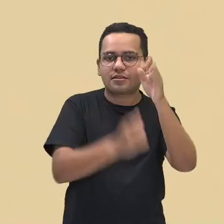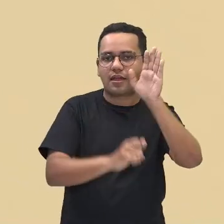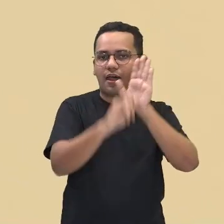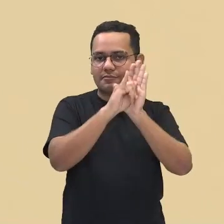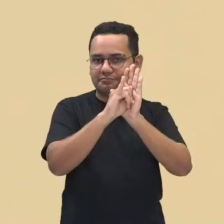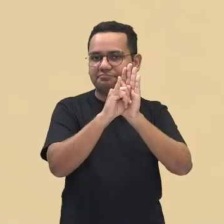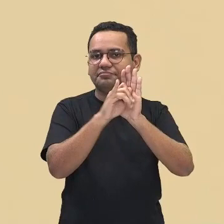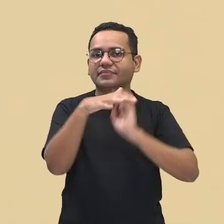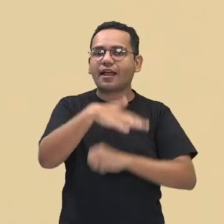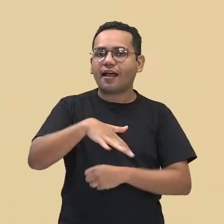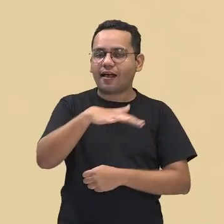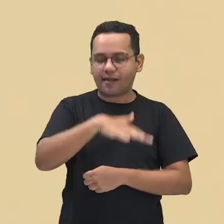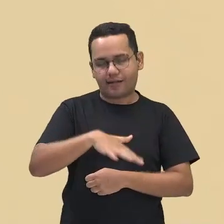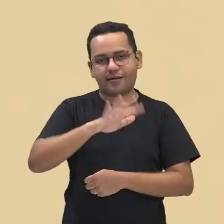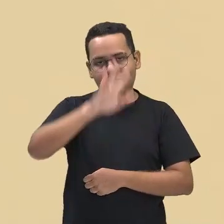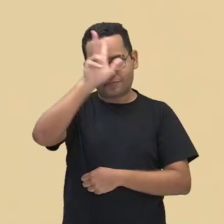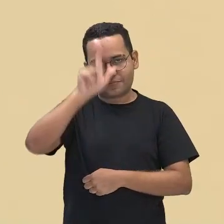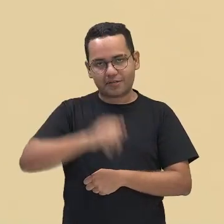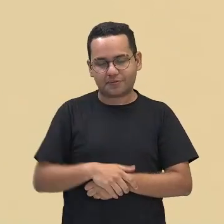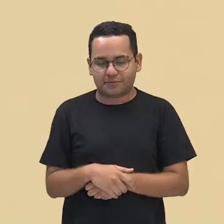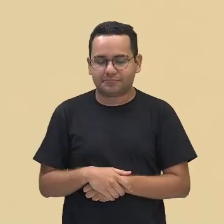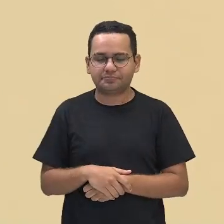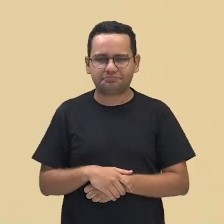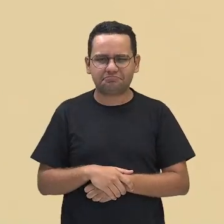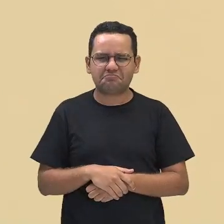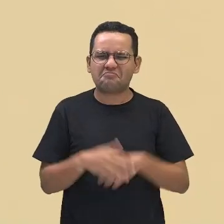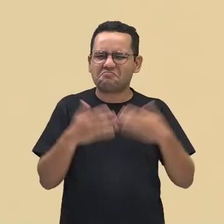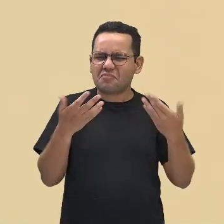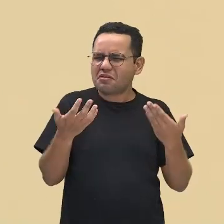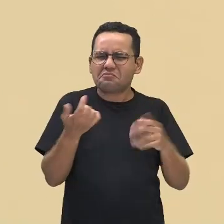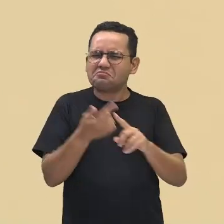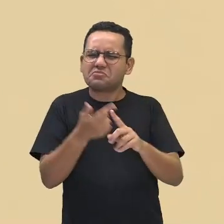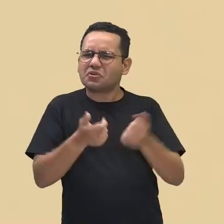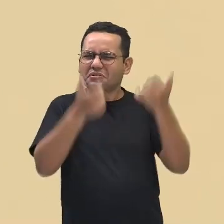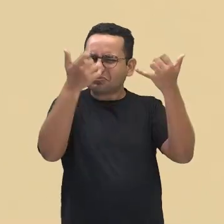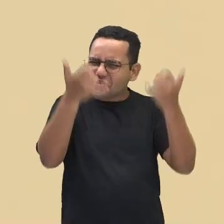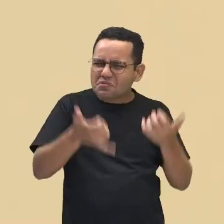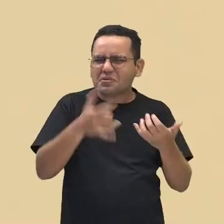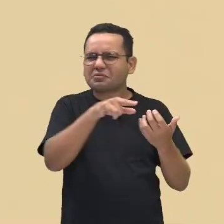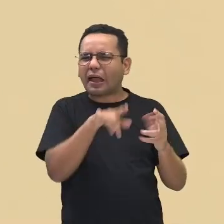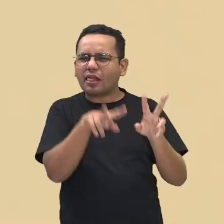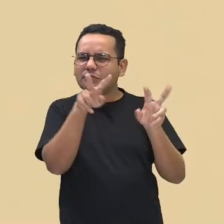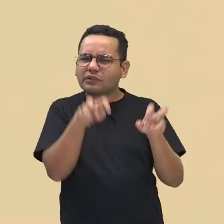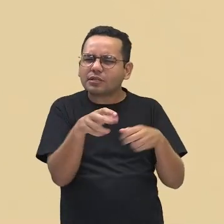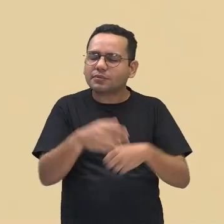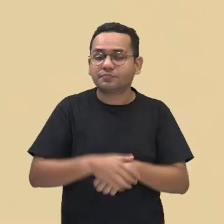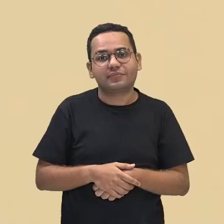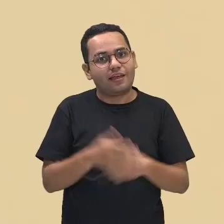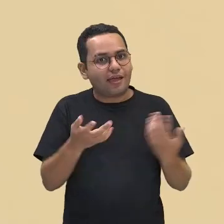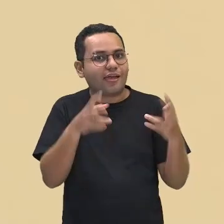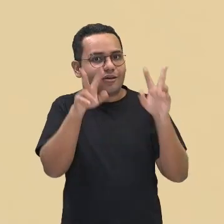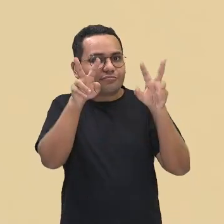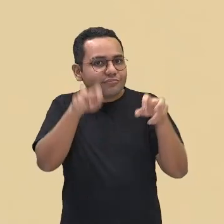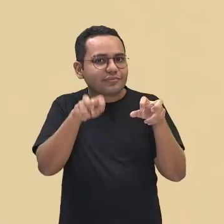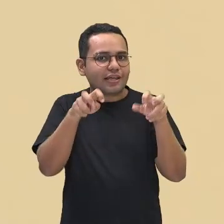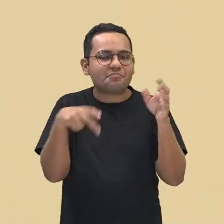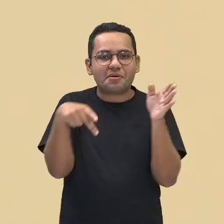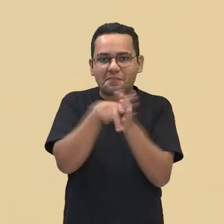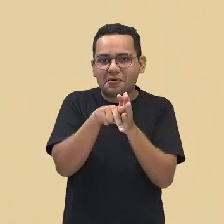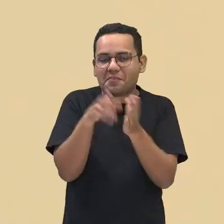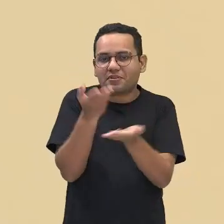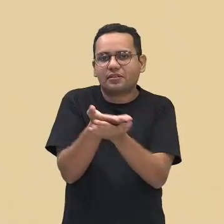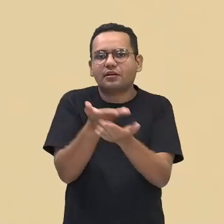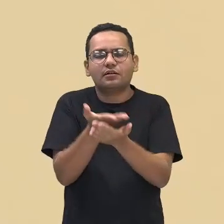cultura amazônica. E por que a gente está falando sobre isso? Porque é o tema da nossa aula, identidade e